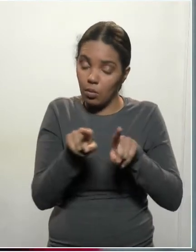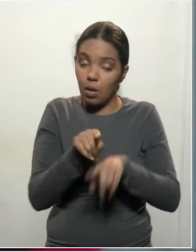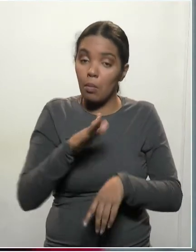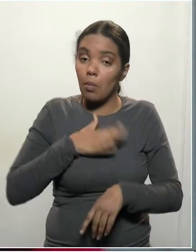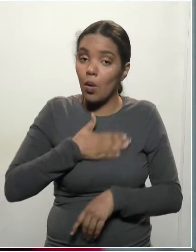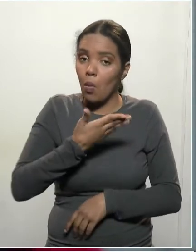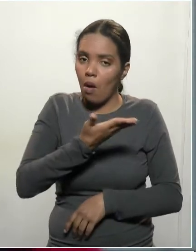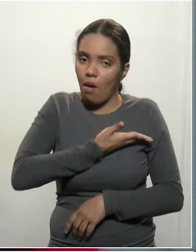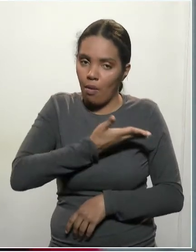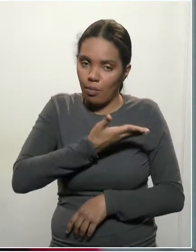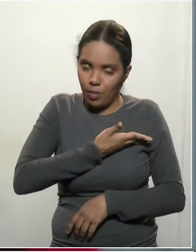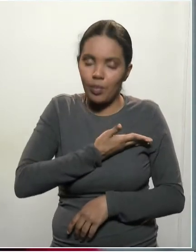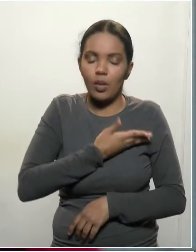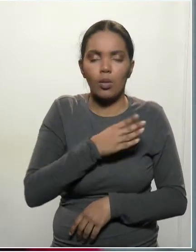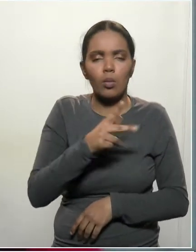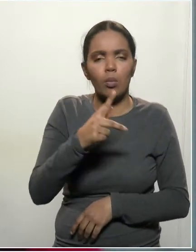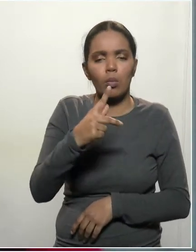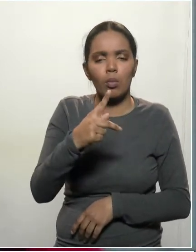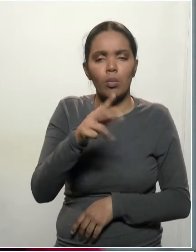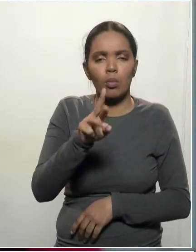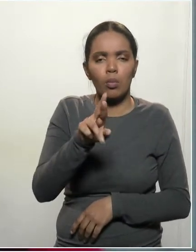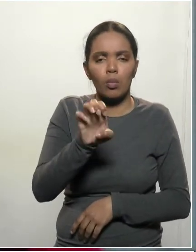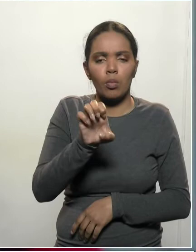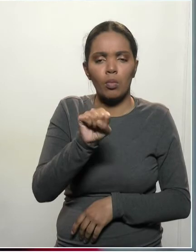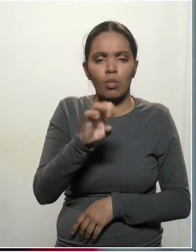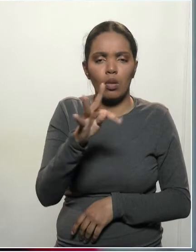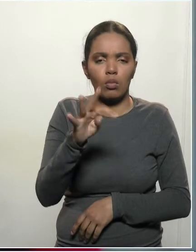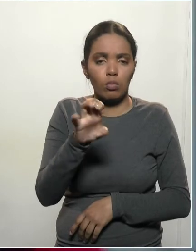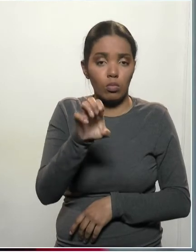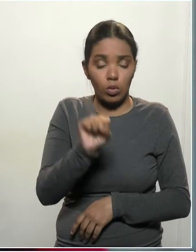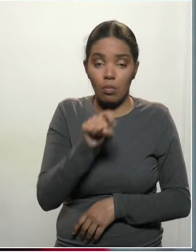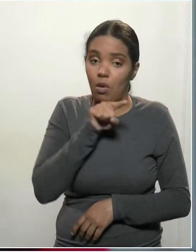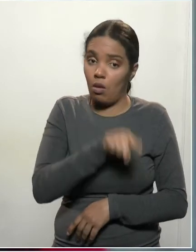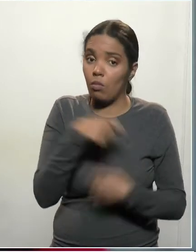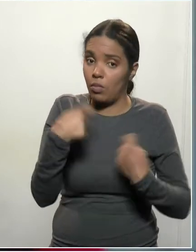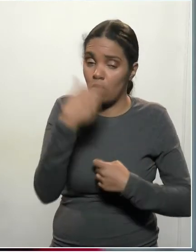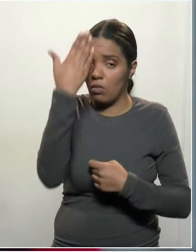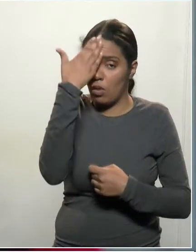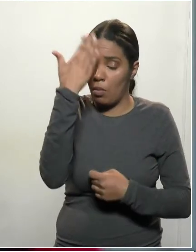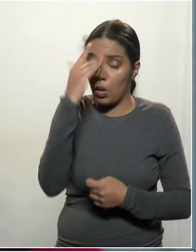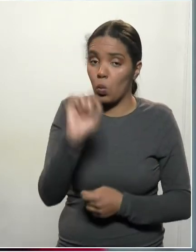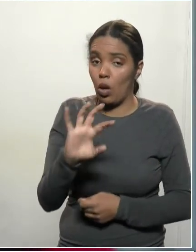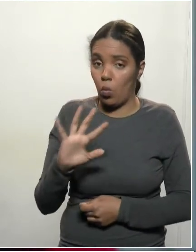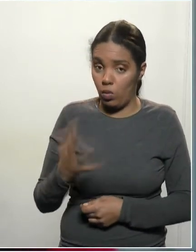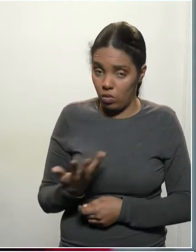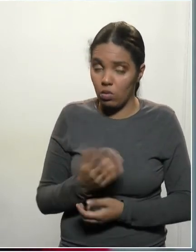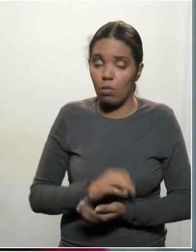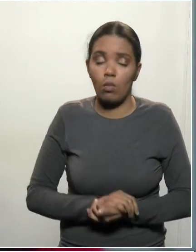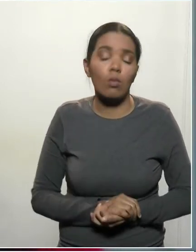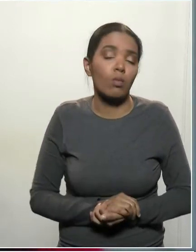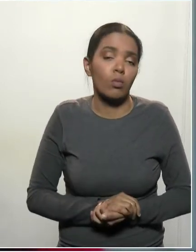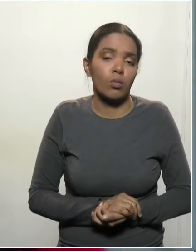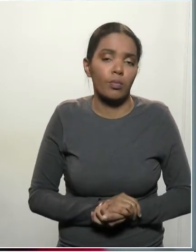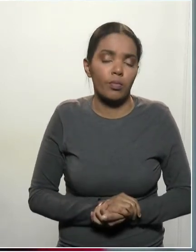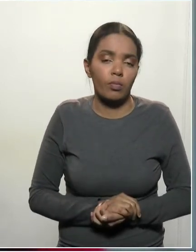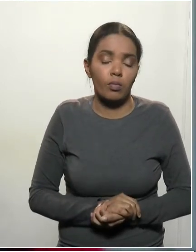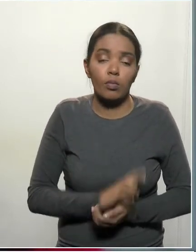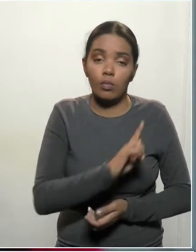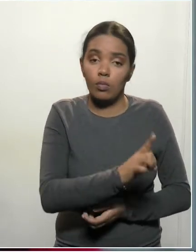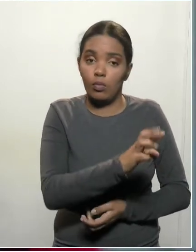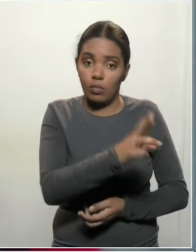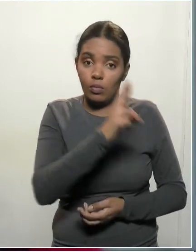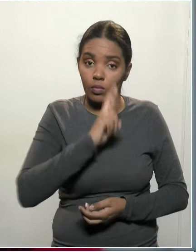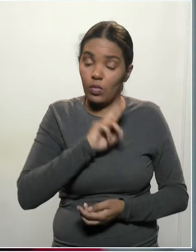o Prestes, para que ele tomasse conhecimento do que estava acontecendo. E me disse que foi